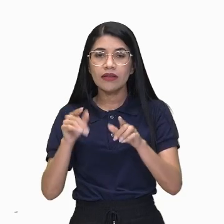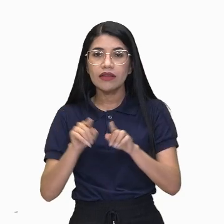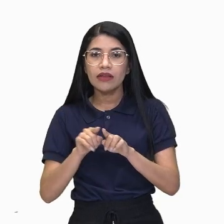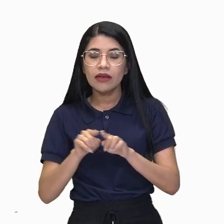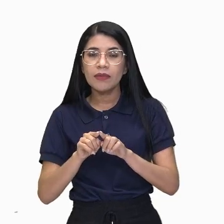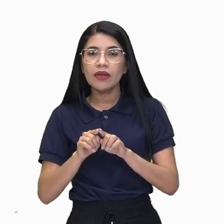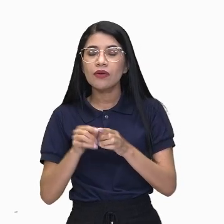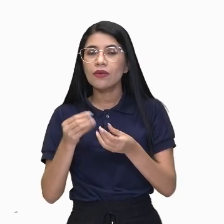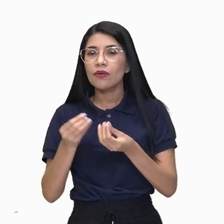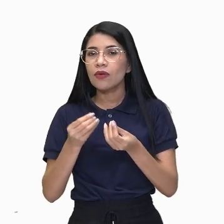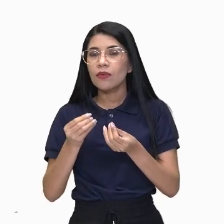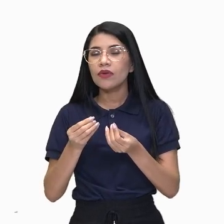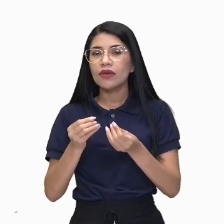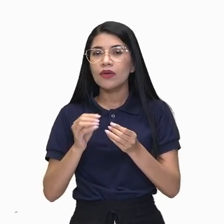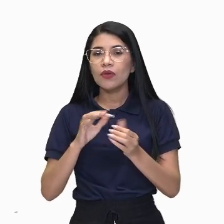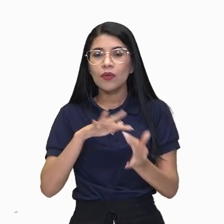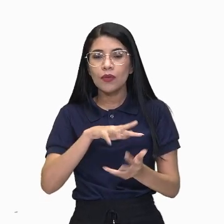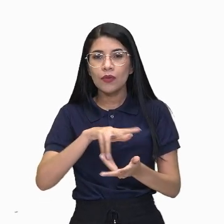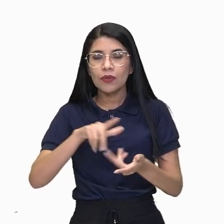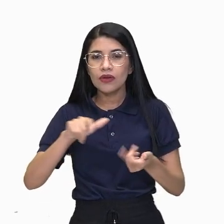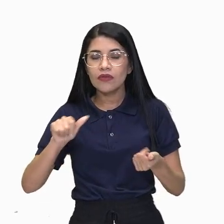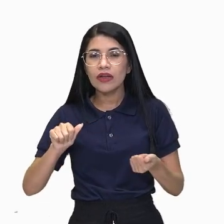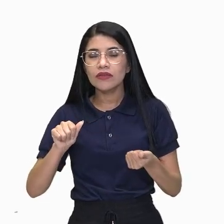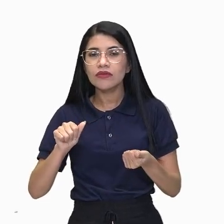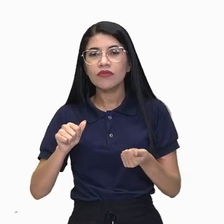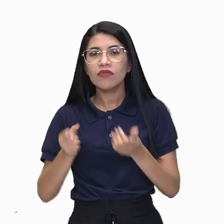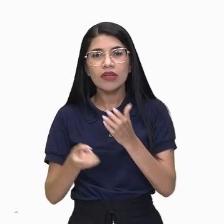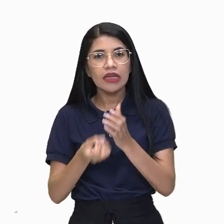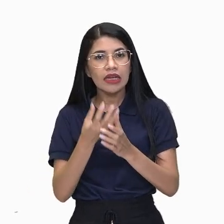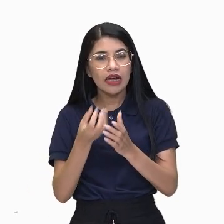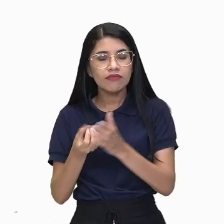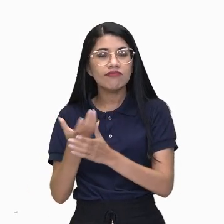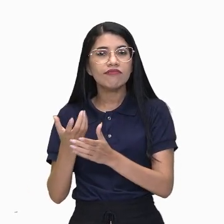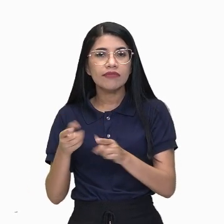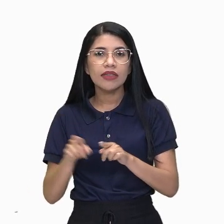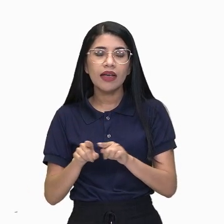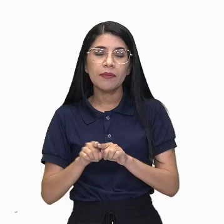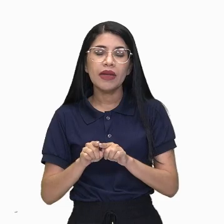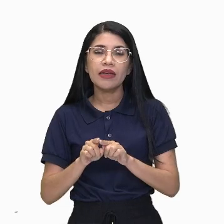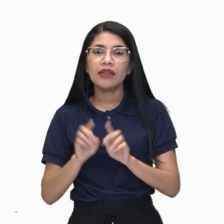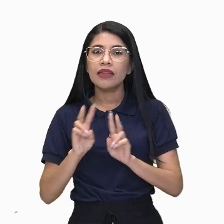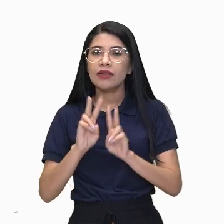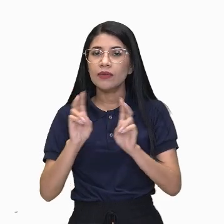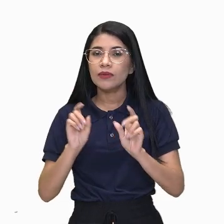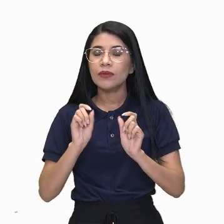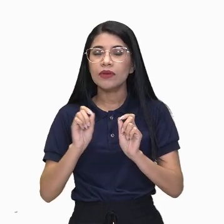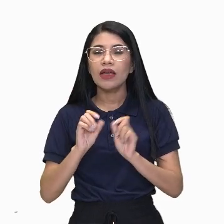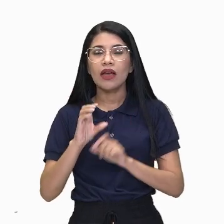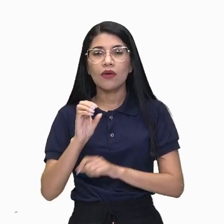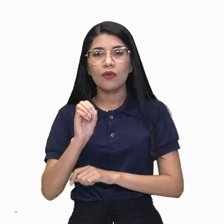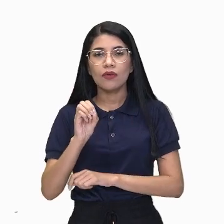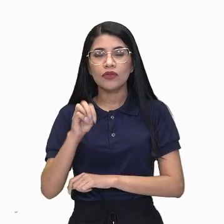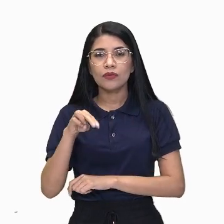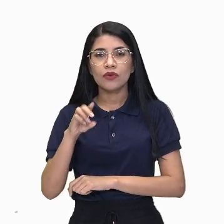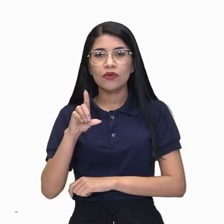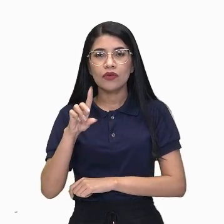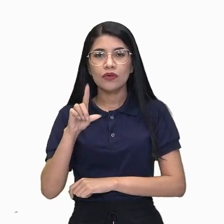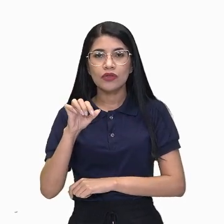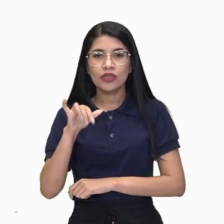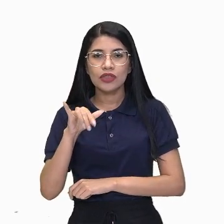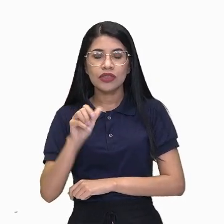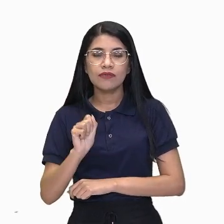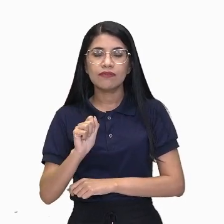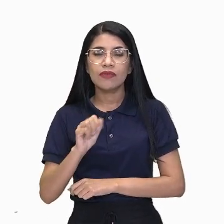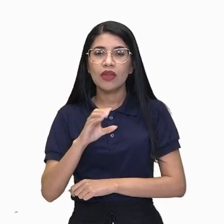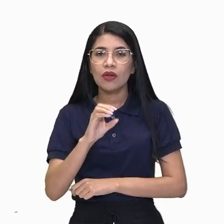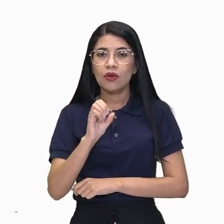próprio universo, também como que tudo se deu aí. Então essa é a questão da cosmologia. Cosmos, né, é o